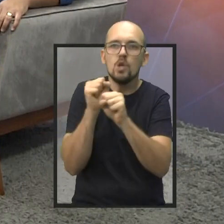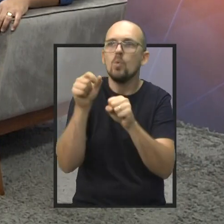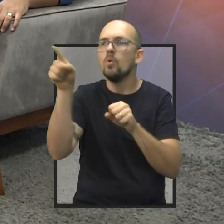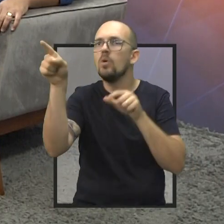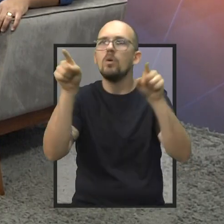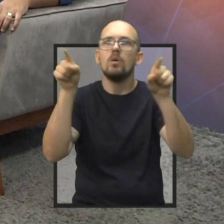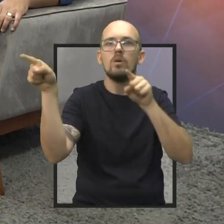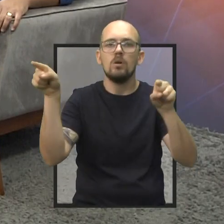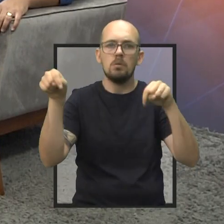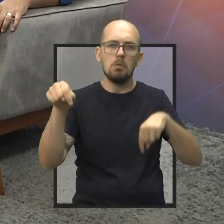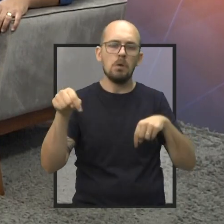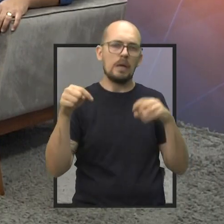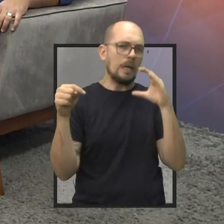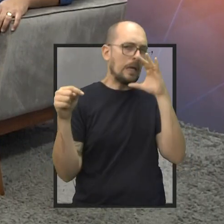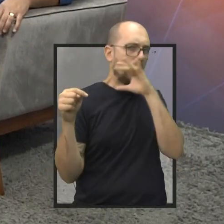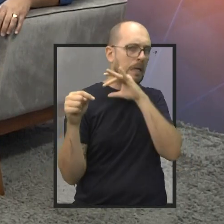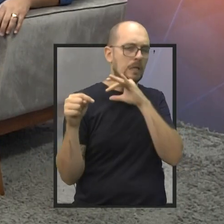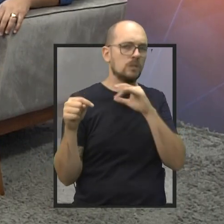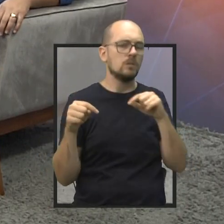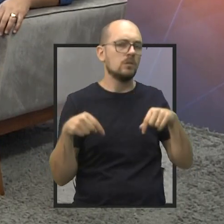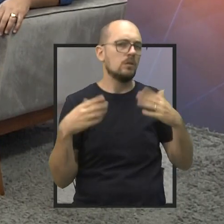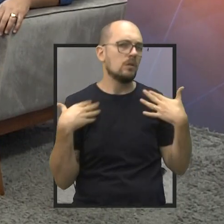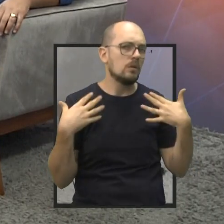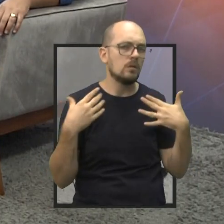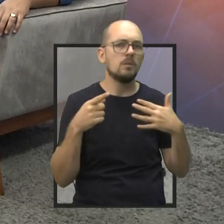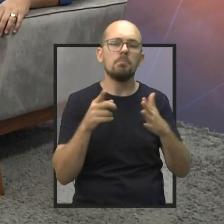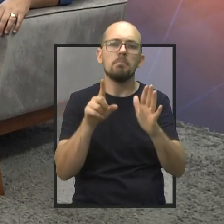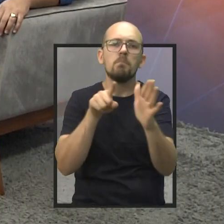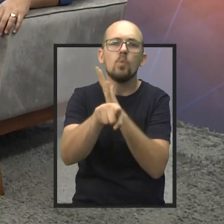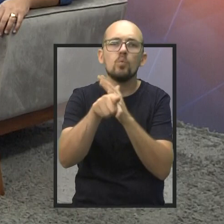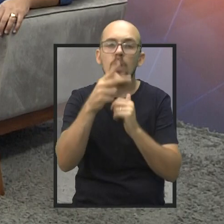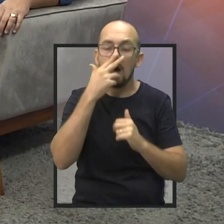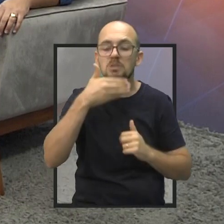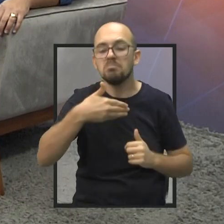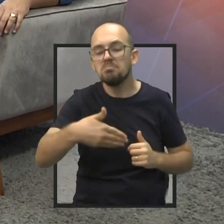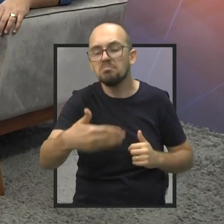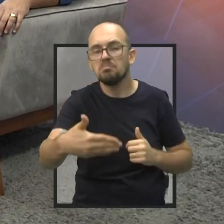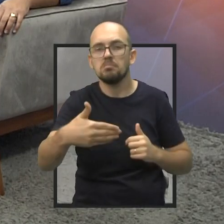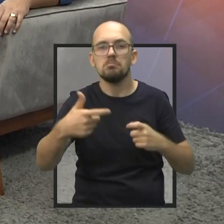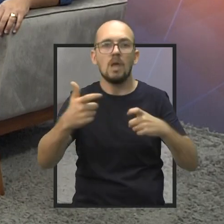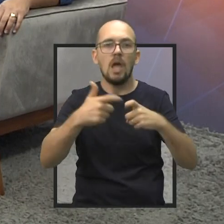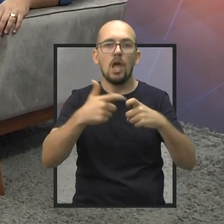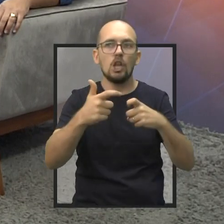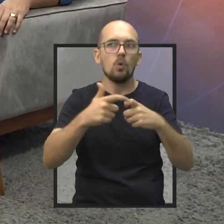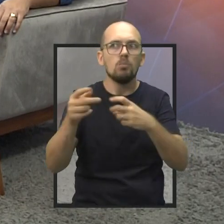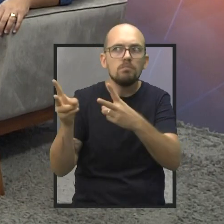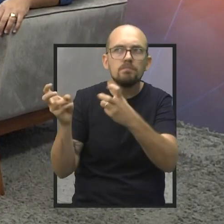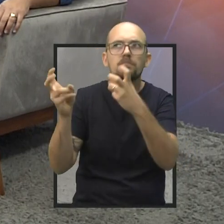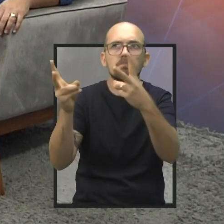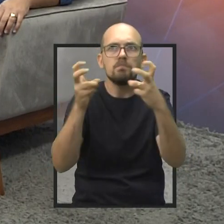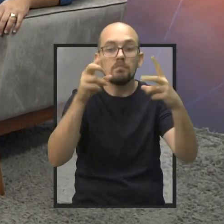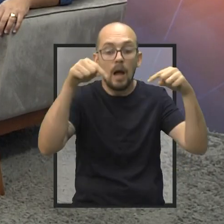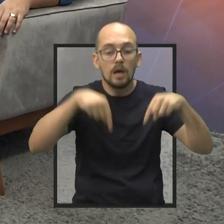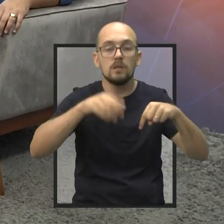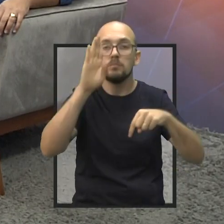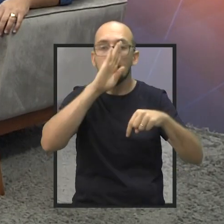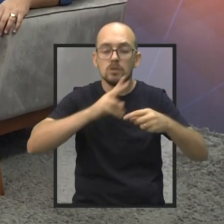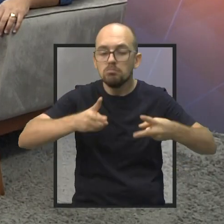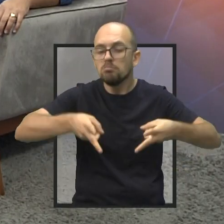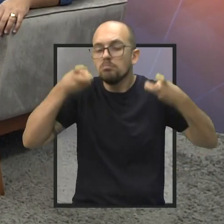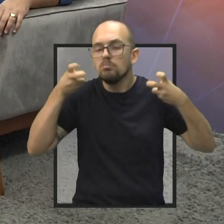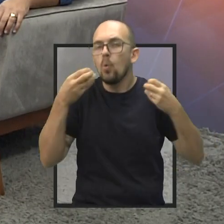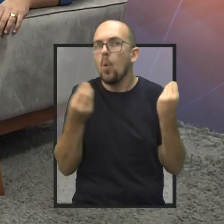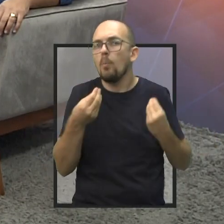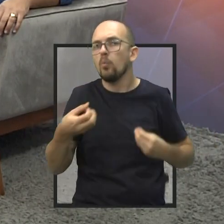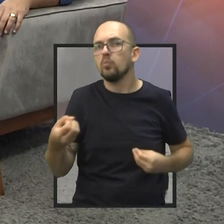né? Mas Sim. o que a comunidade médica está prevendo, digamos assim, do comportamento desse vírus aqui no Brasil? Já se tem alguma